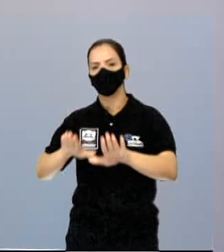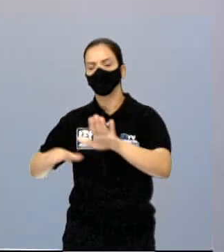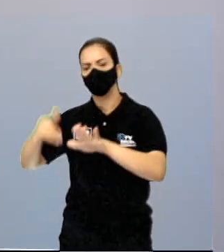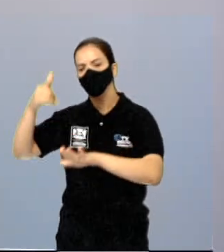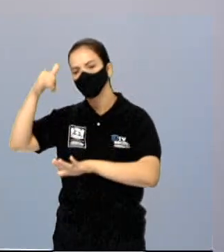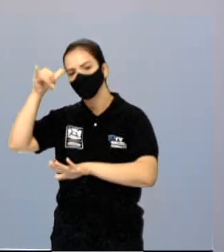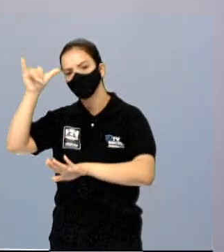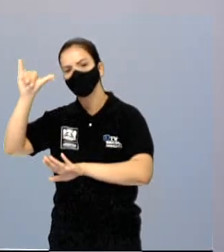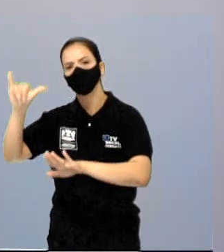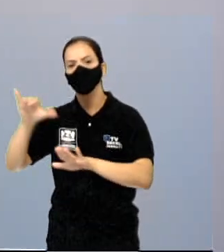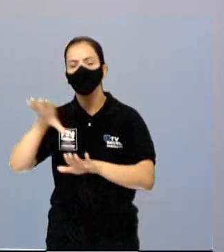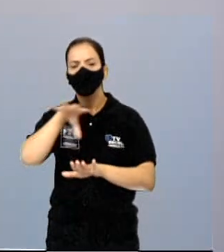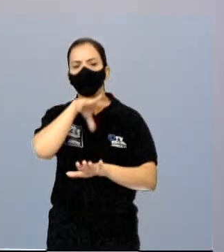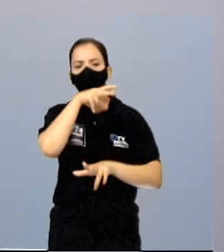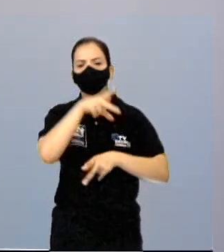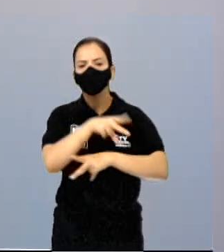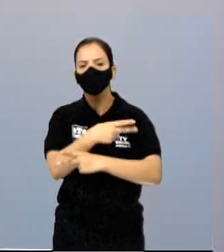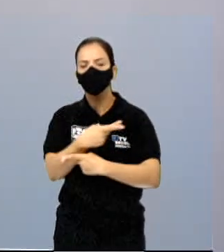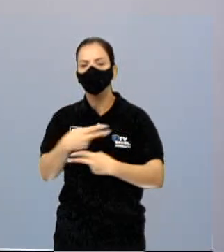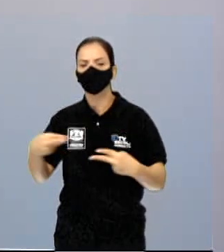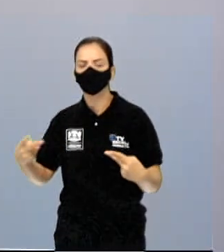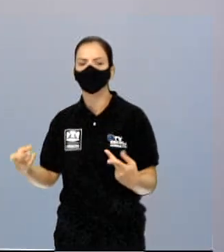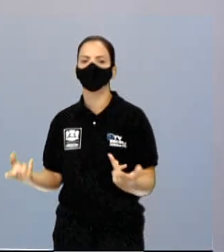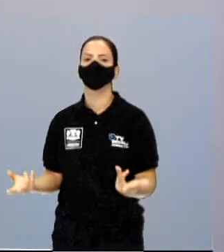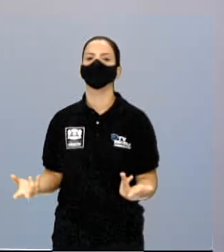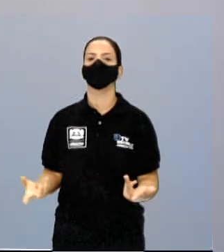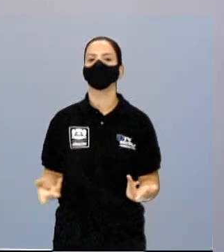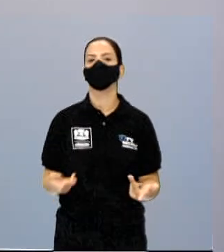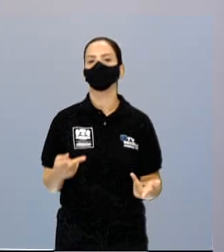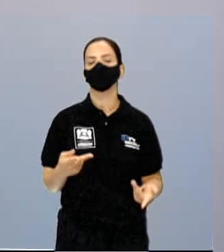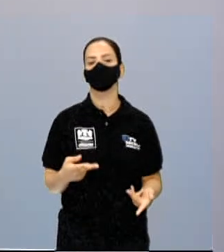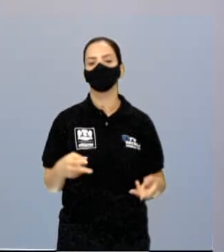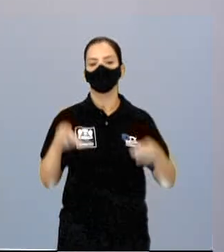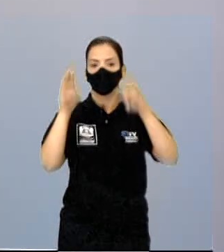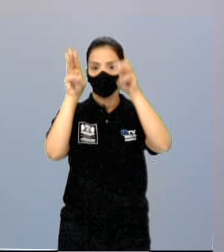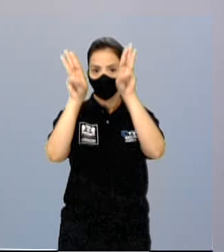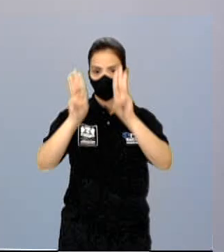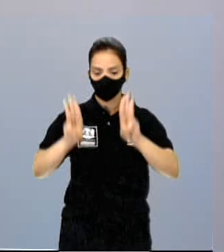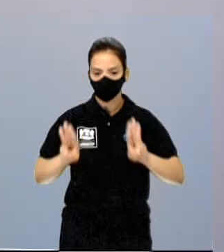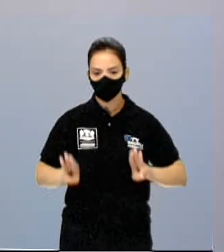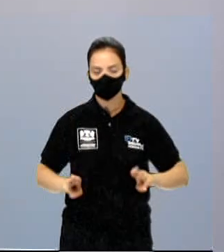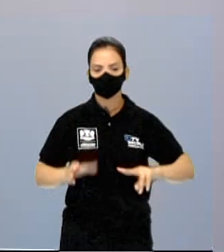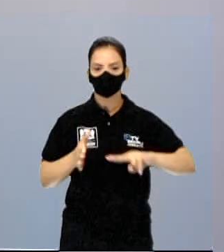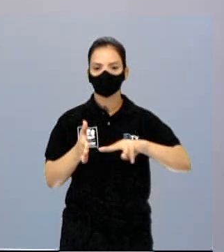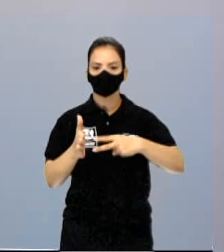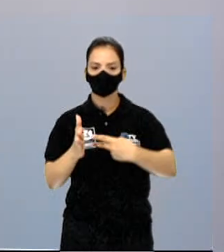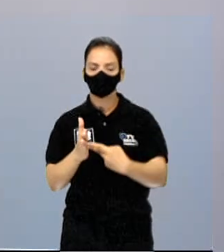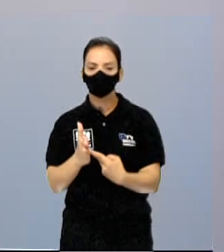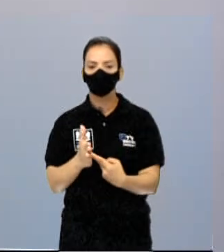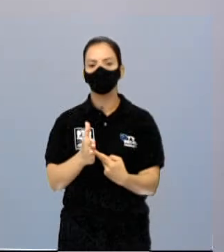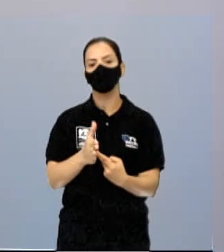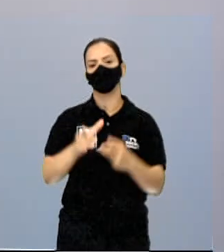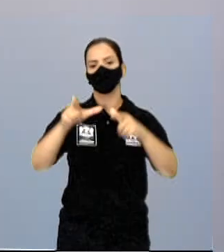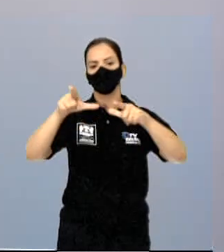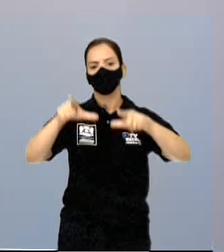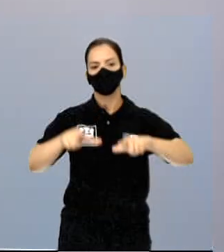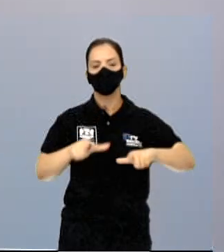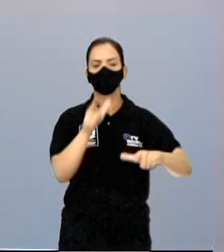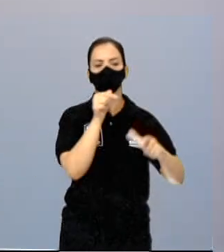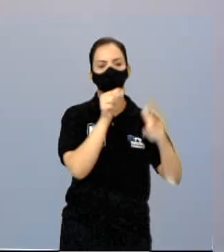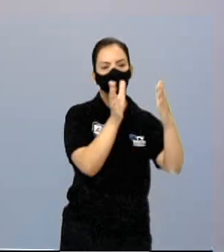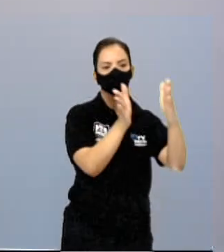ali do trato com animais. Então, por isso que a Mesopotâmia é chamada daí de terra entre rios, tá? E a gente vai